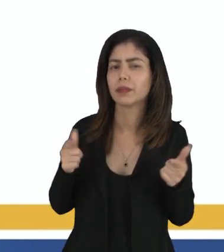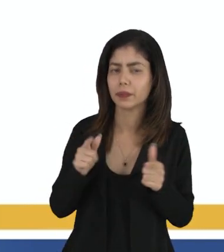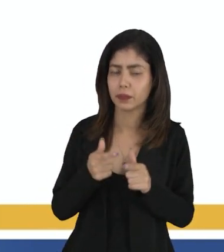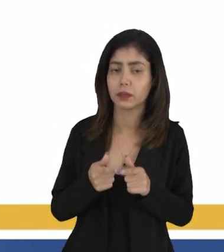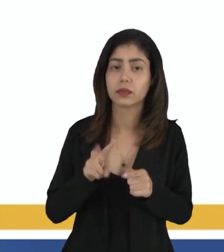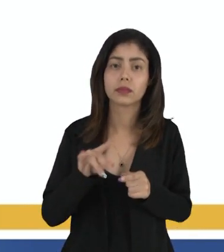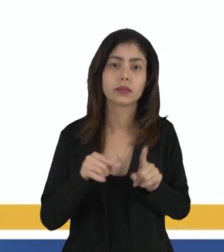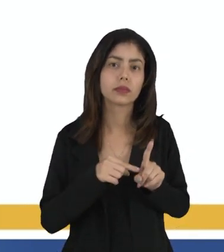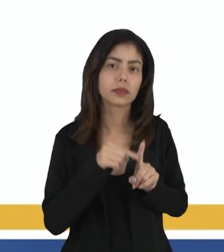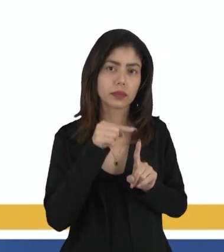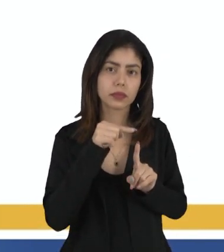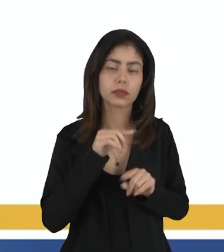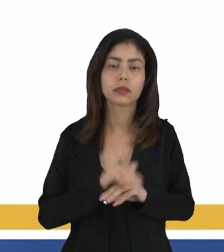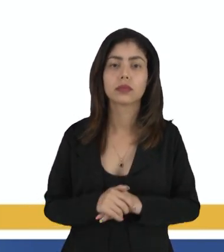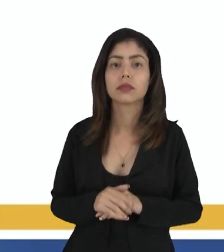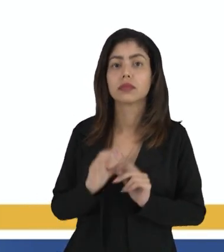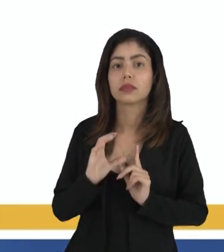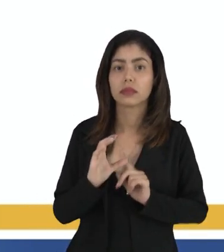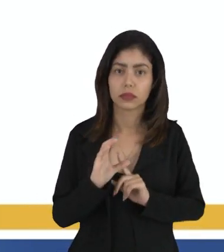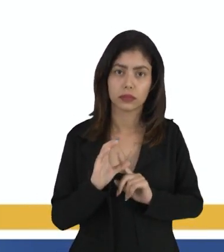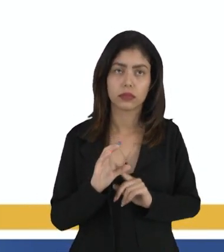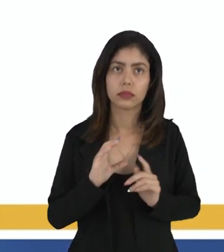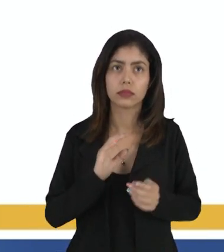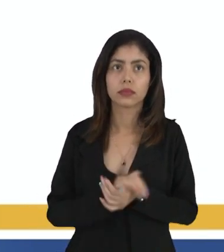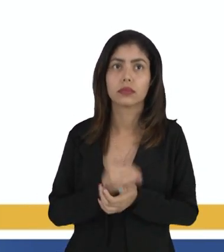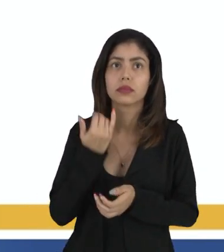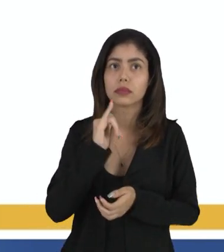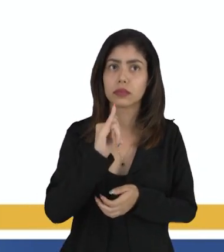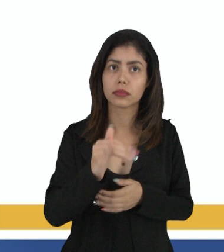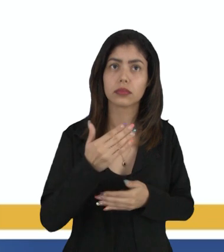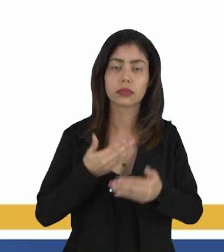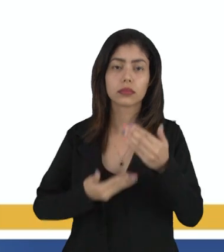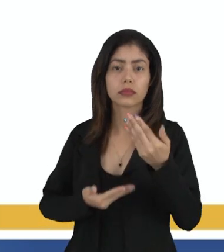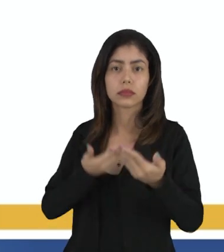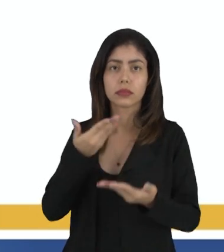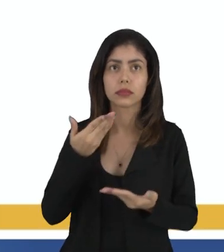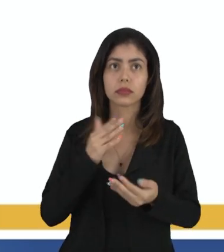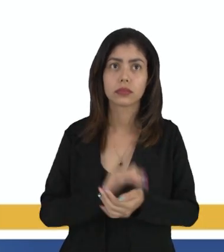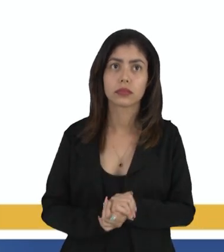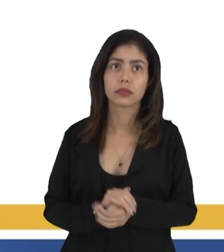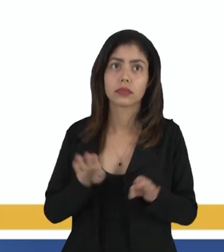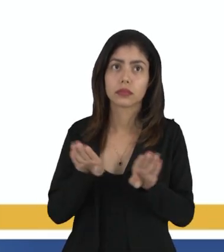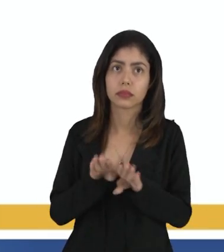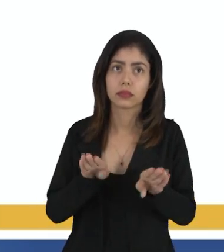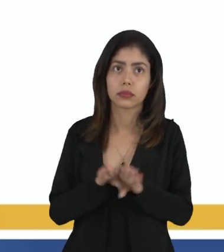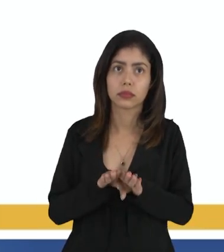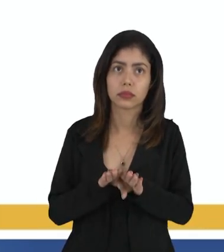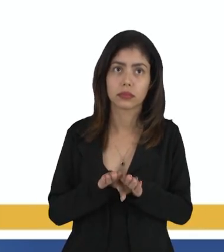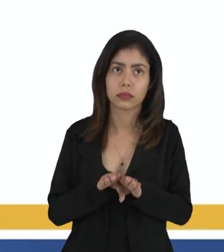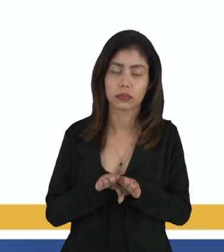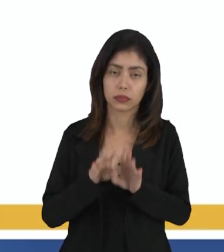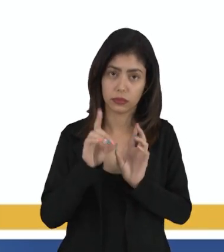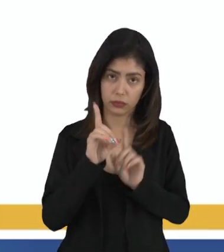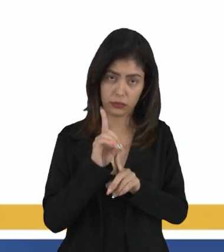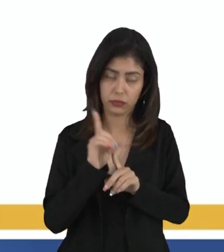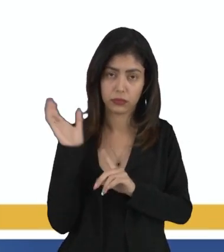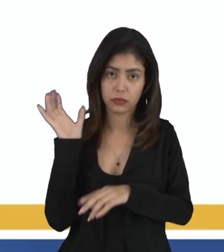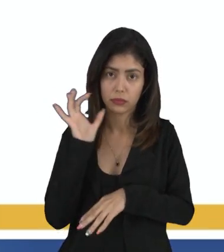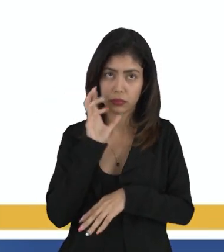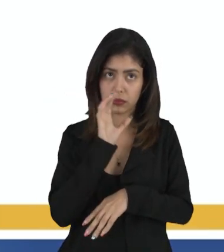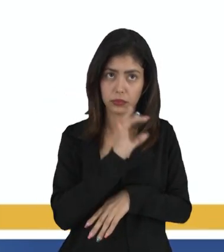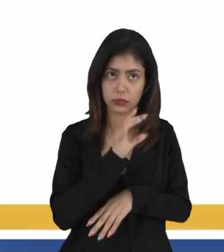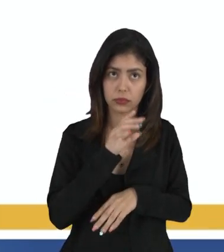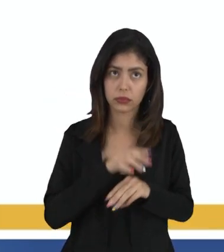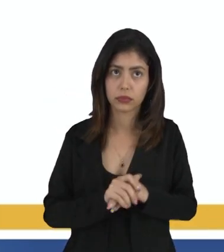será a sua temperatura. C, é uma energia térmica em trânsito. Essa também é uma definição de calor. É uma forma de